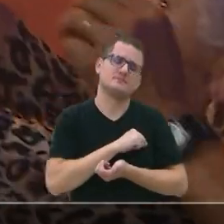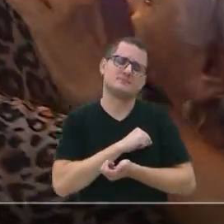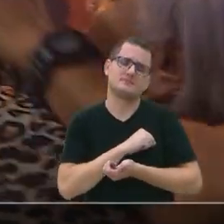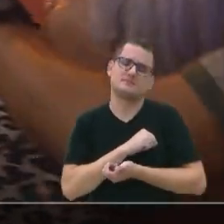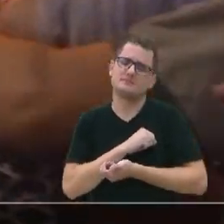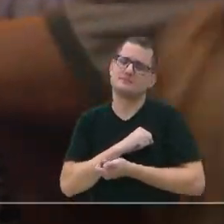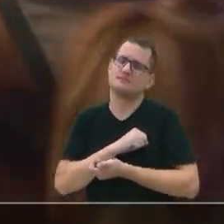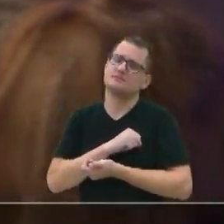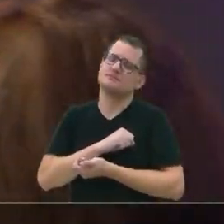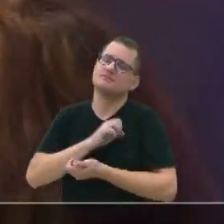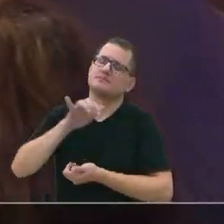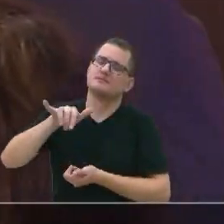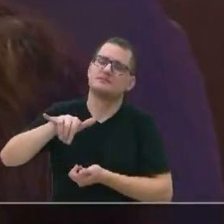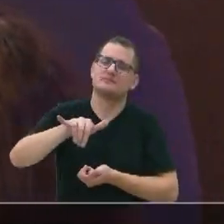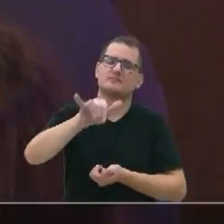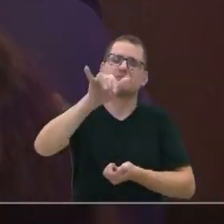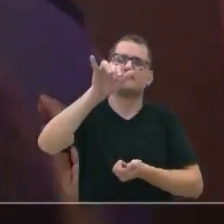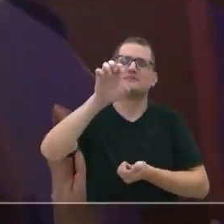Yeshua,